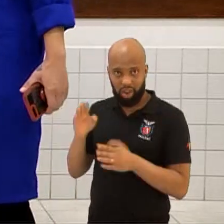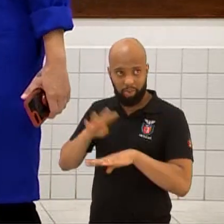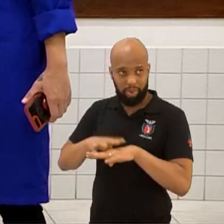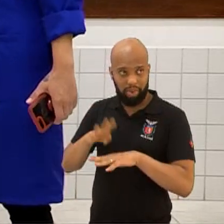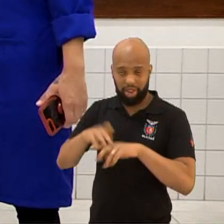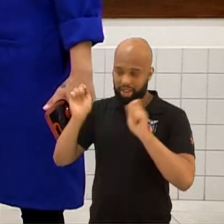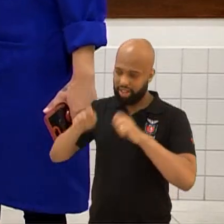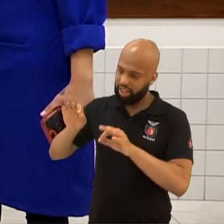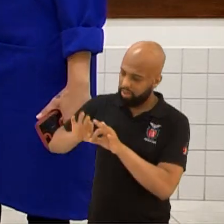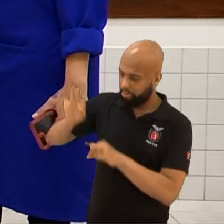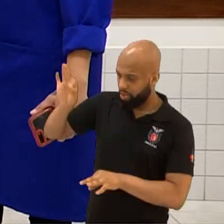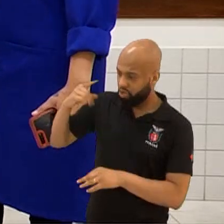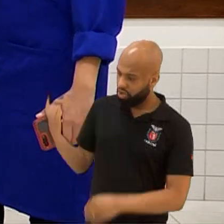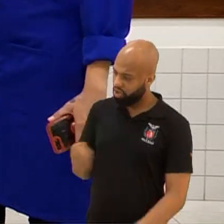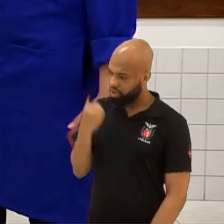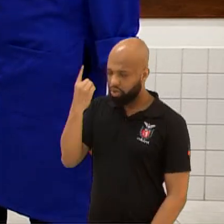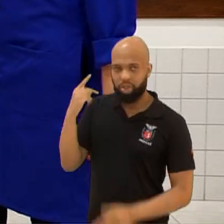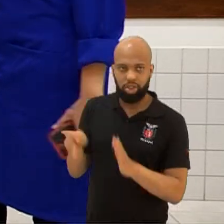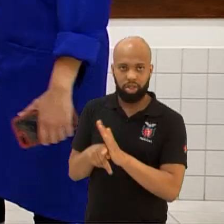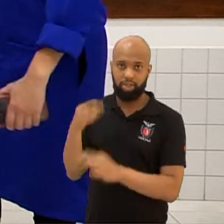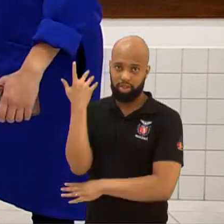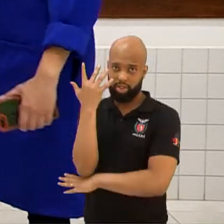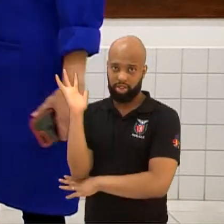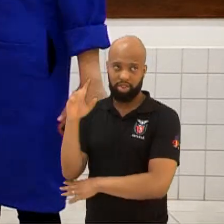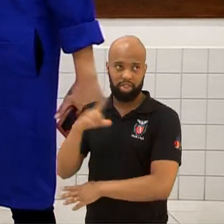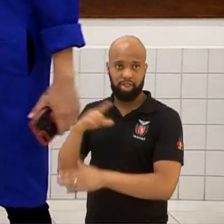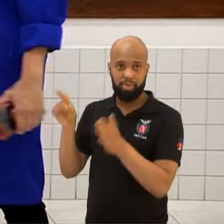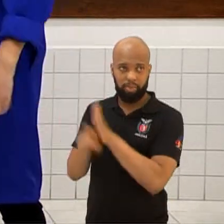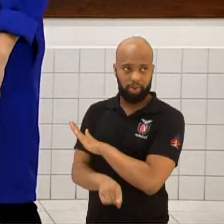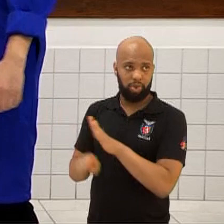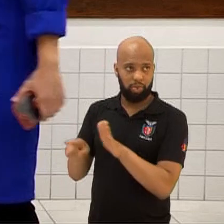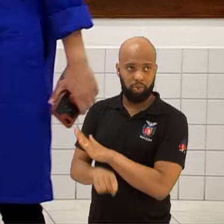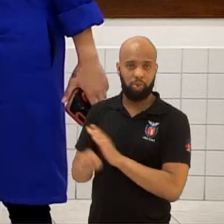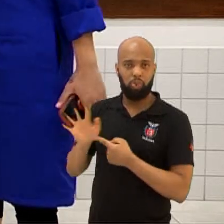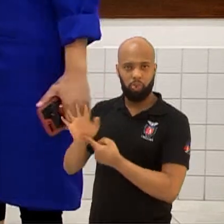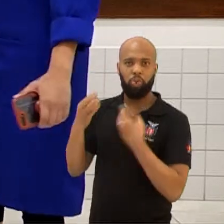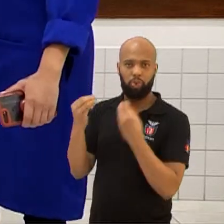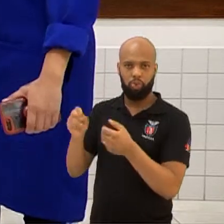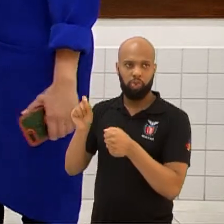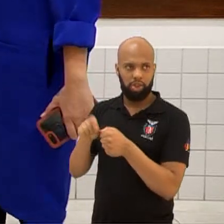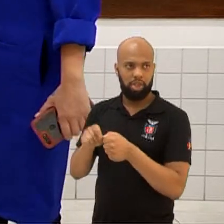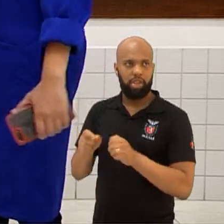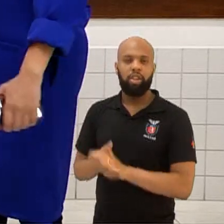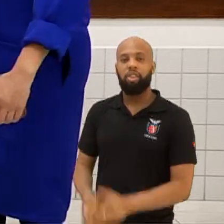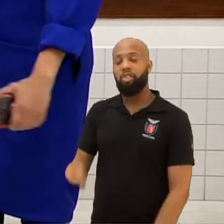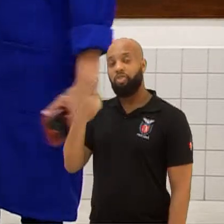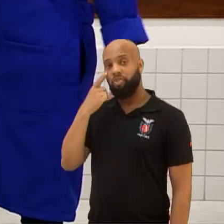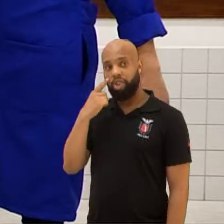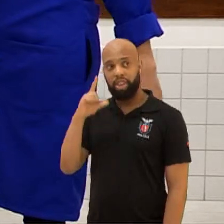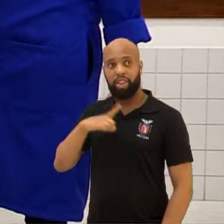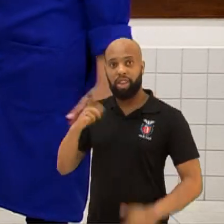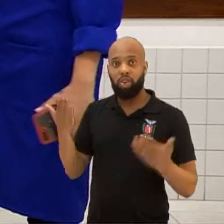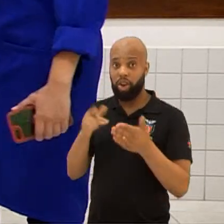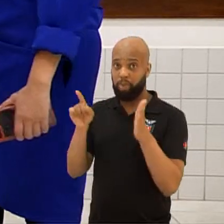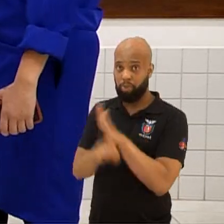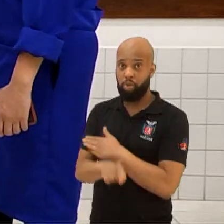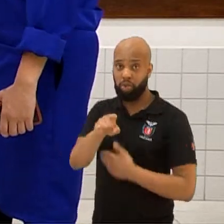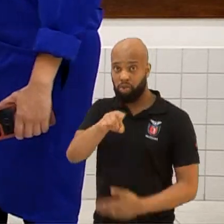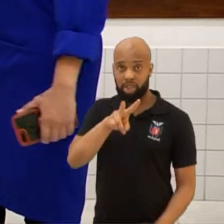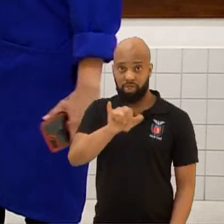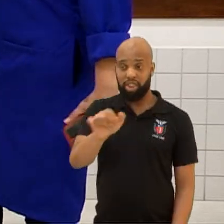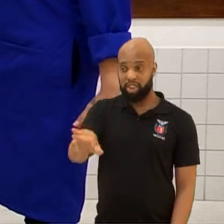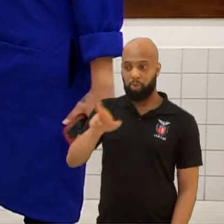de uma árvore, por exemplo. Vamos de exercício, professor? Vamos mostrar para eles como que faz? Vamos lá. Olha só, temos aqui um quiz para vocês,